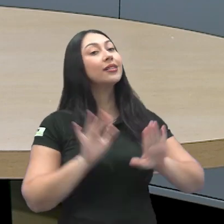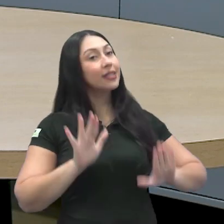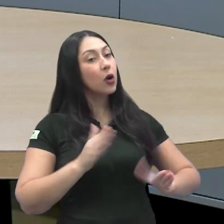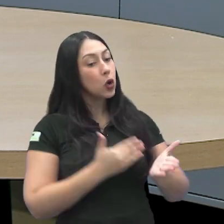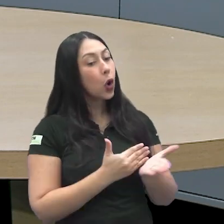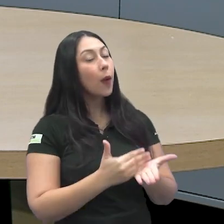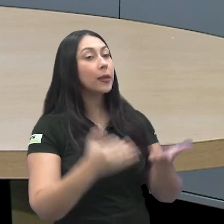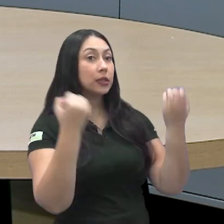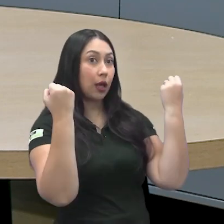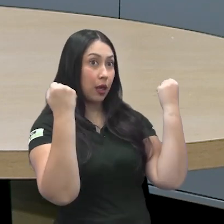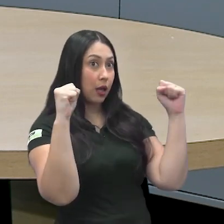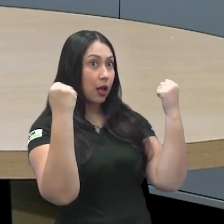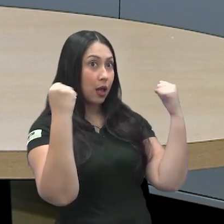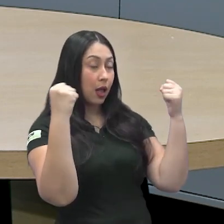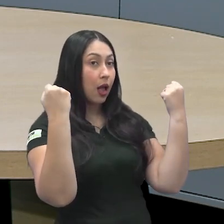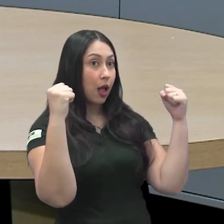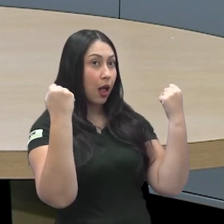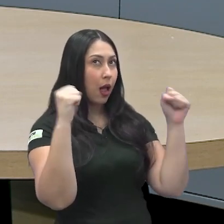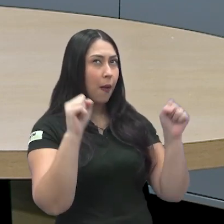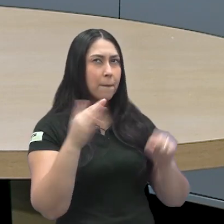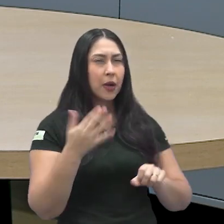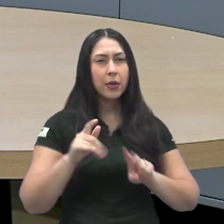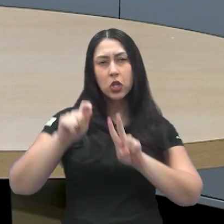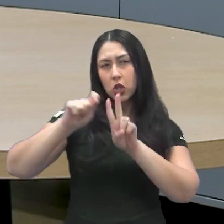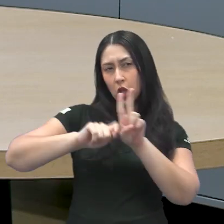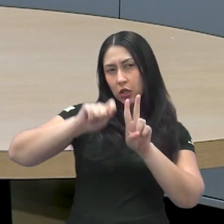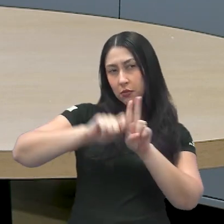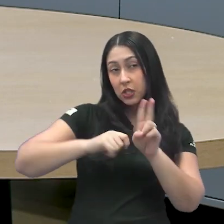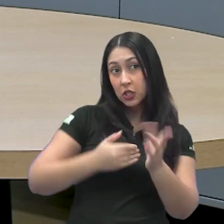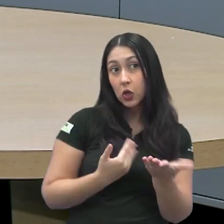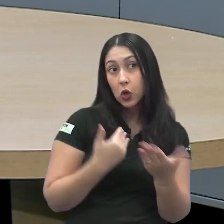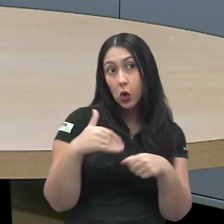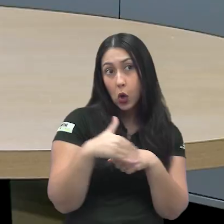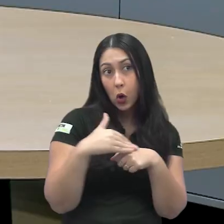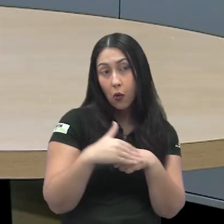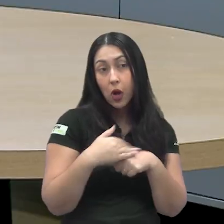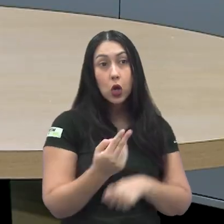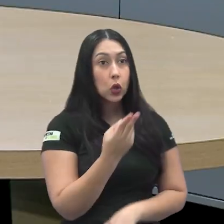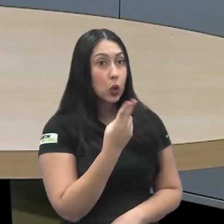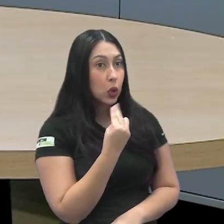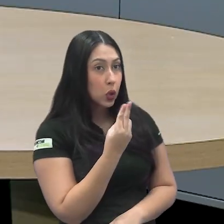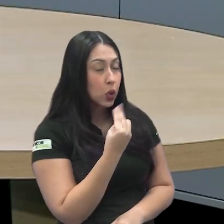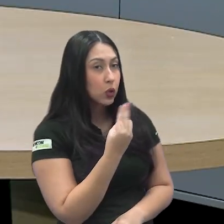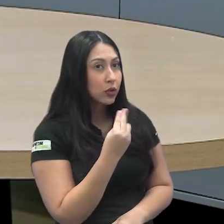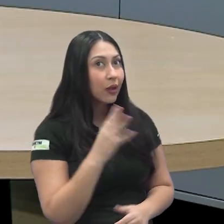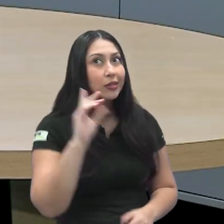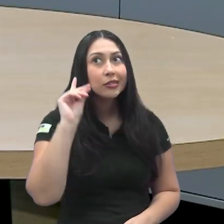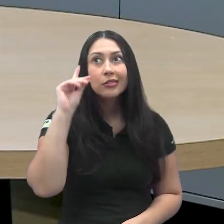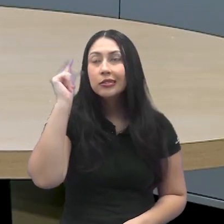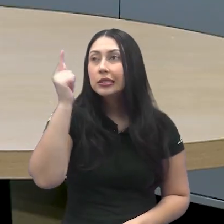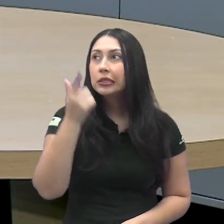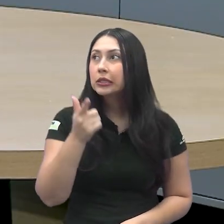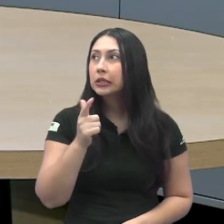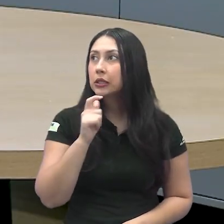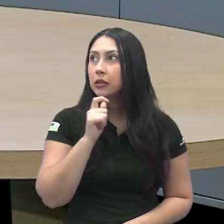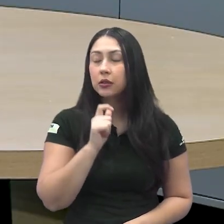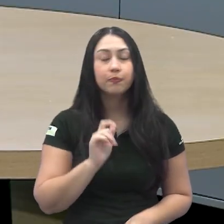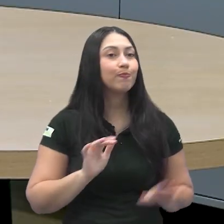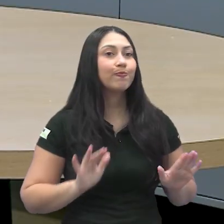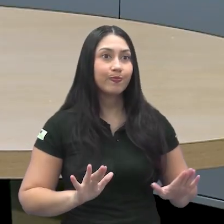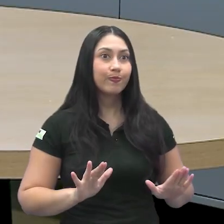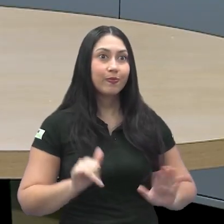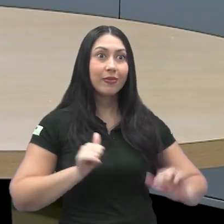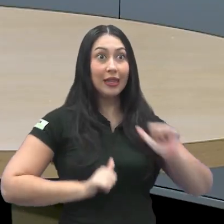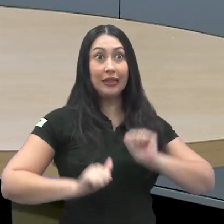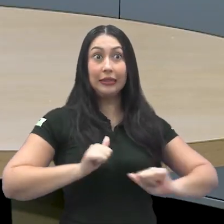E aí eu comecei a fazer atividade física. E com uns 2, 3 meses eu comecei com a minha Nutri. Então foi ali que me deu o start, assim, sabe? Foi mais